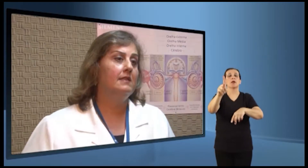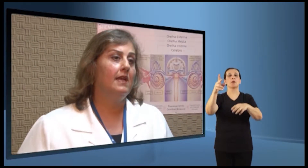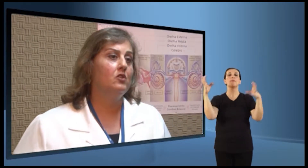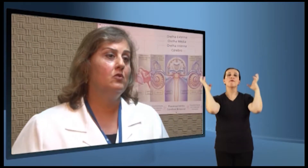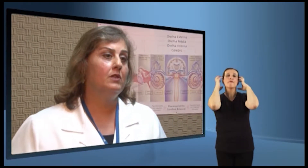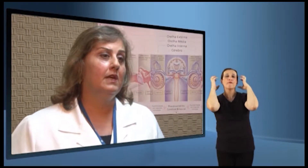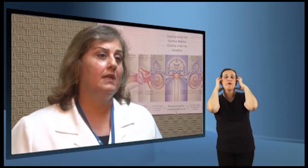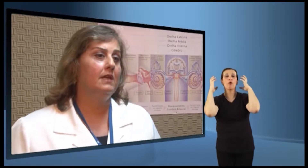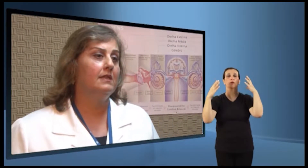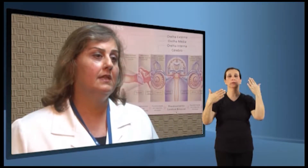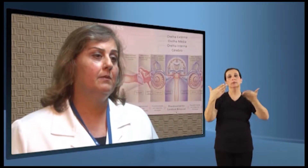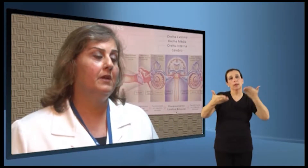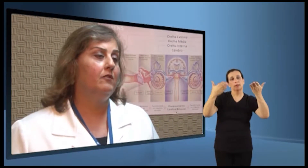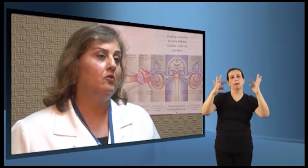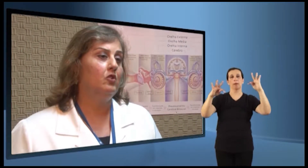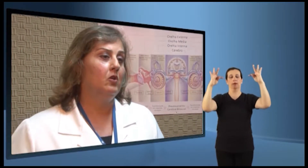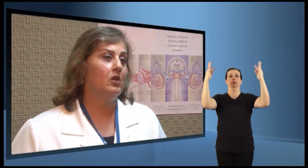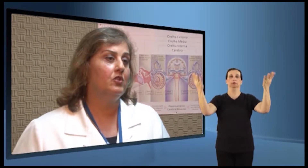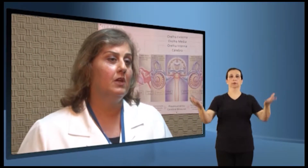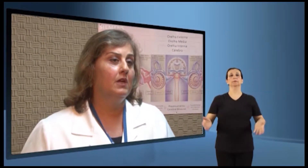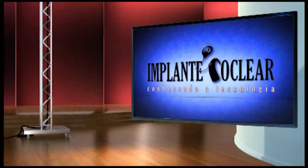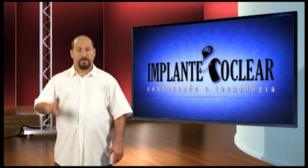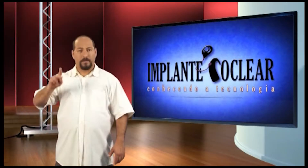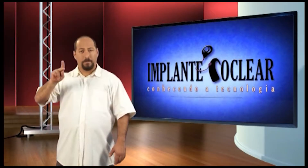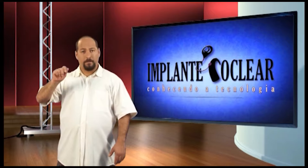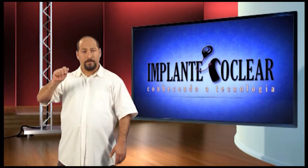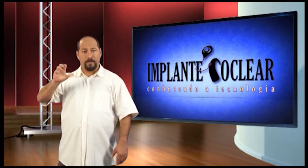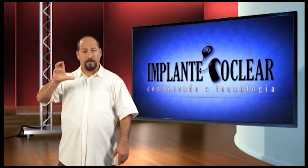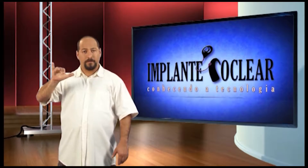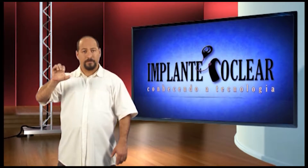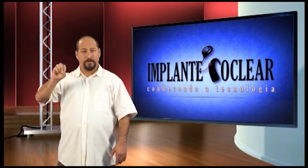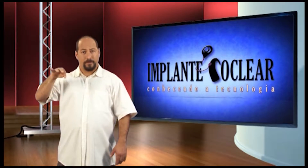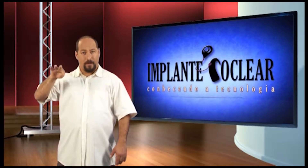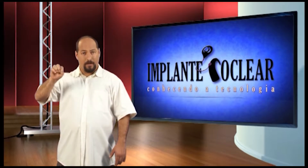e acesso da criança à terapia fonoaudiológica.